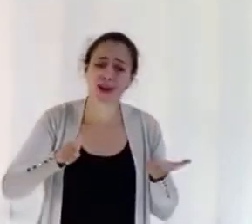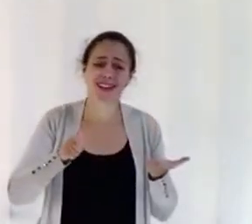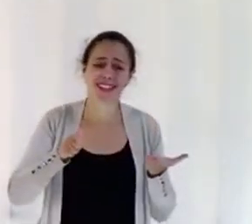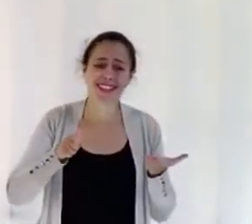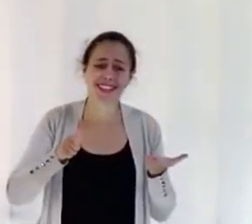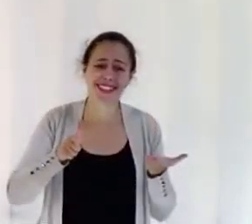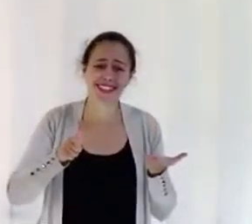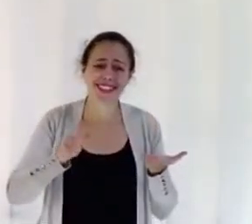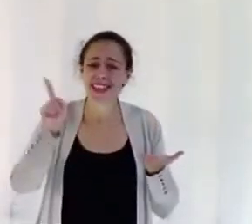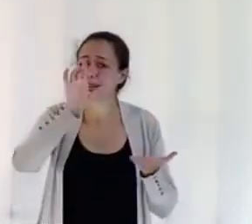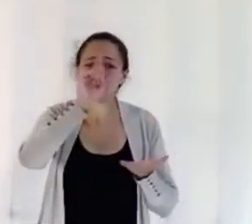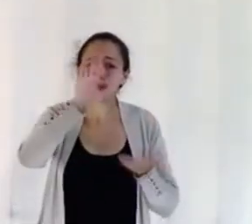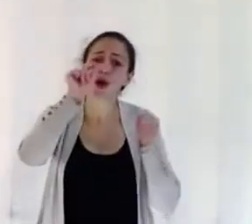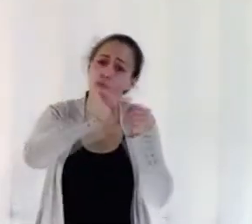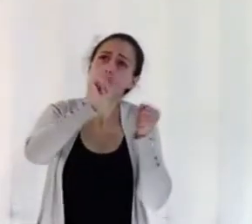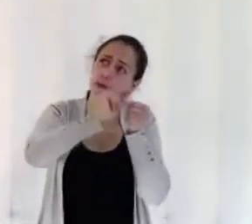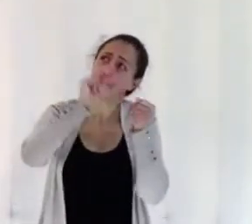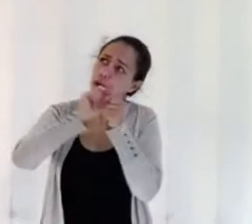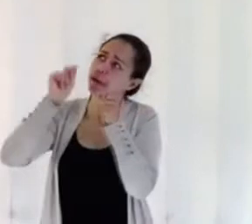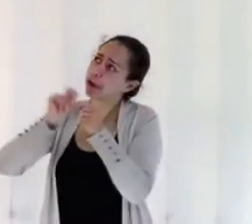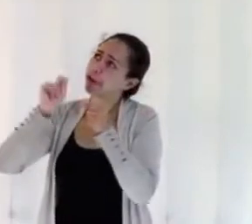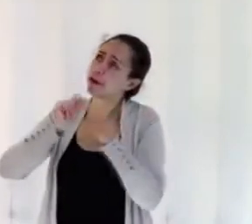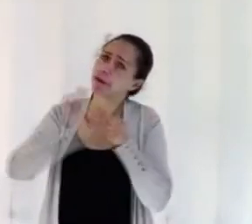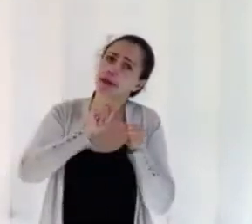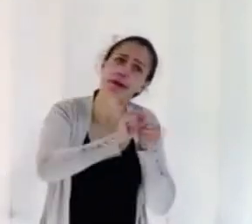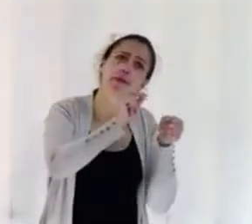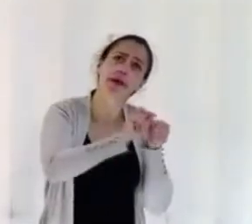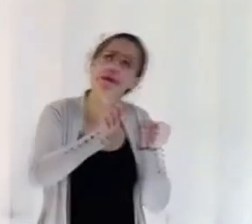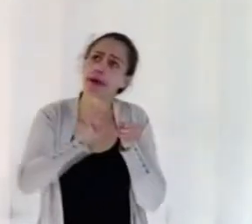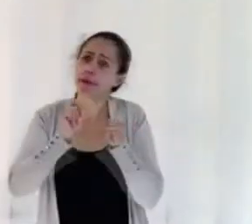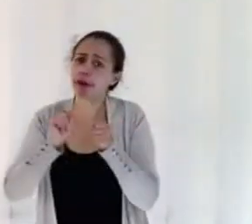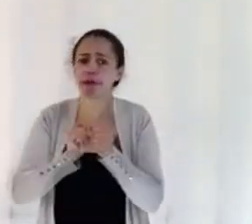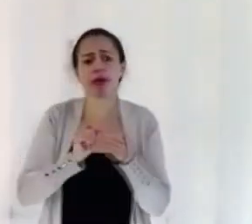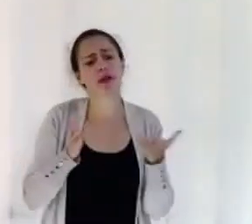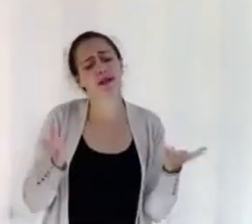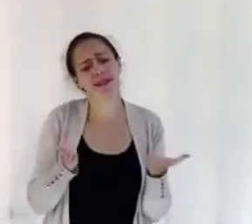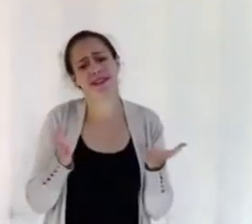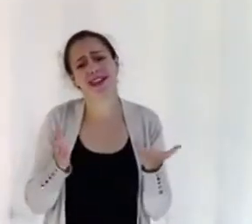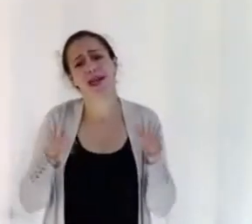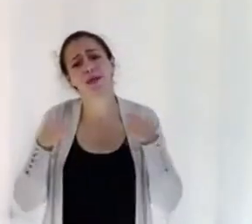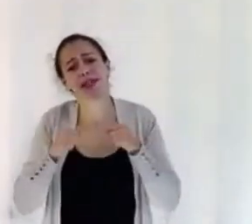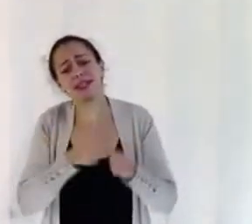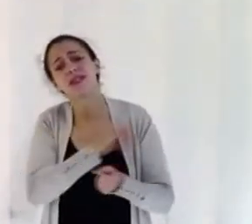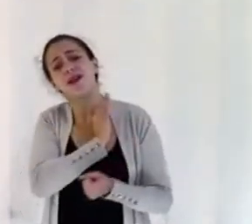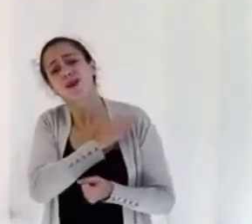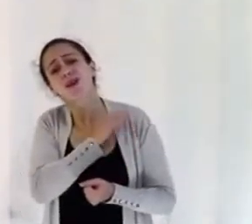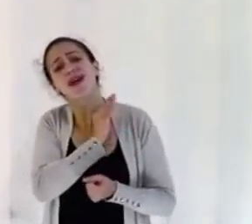você precisa colocar dentro do seu coração, e não uma prática.